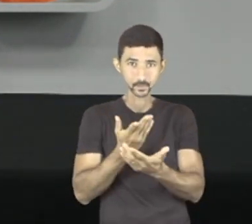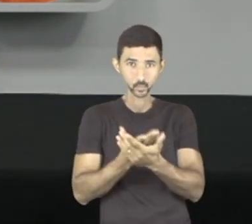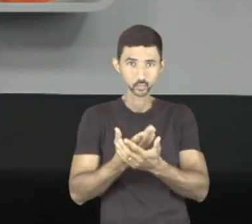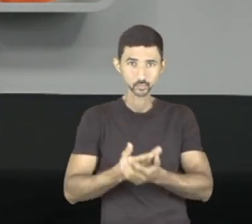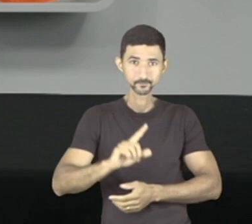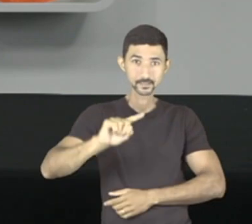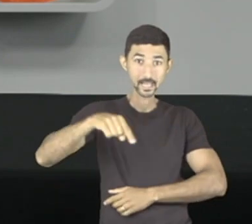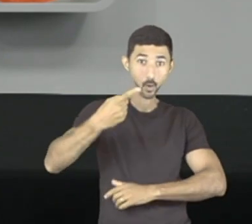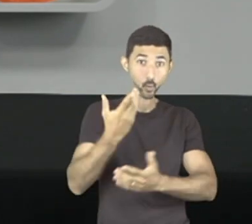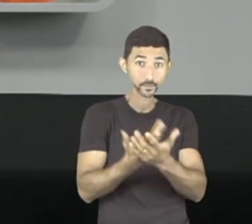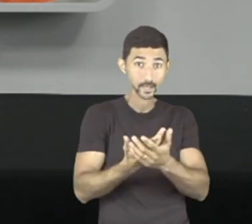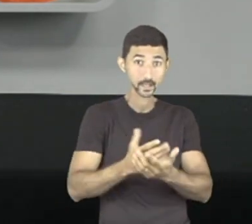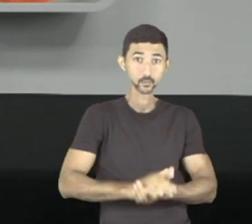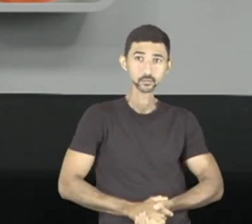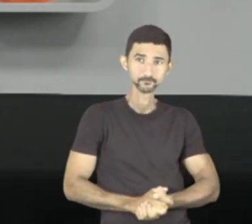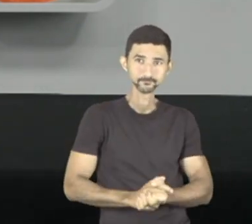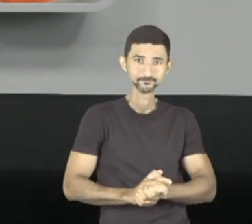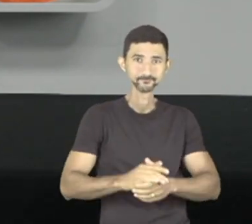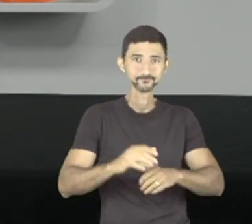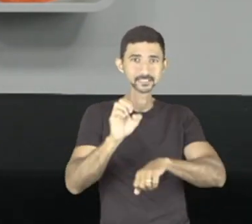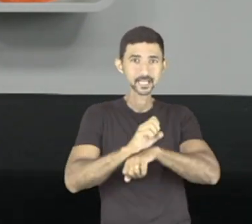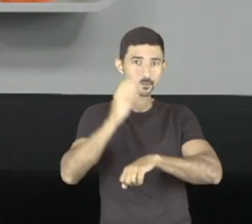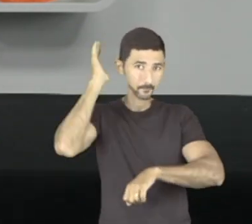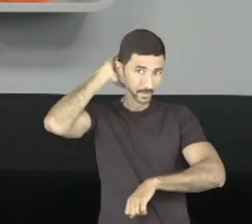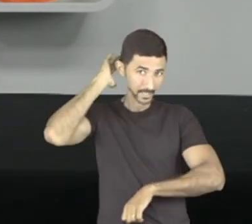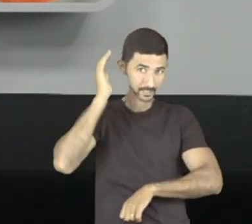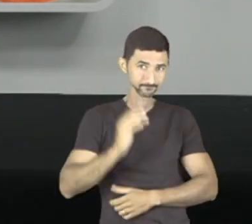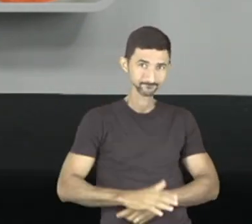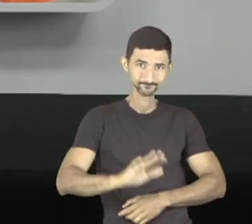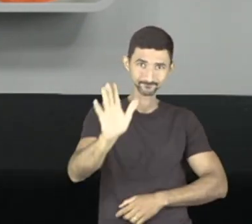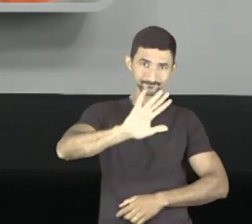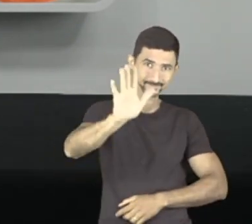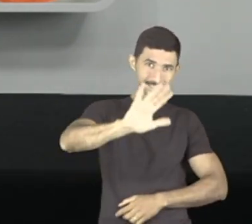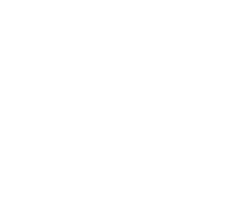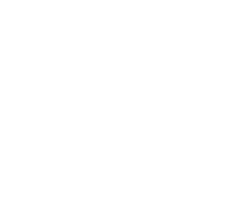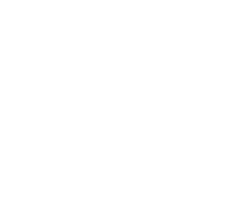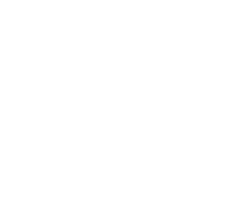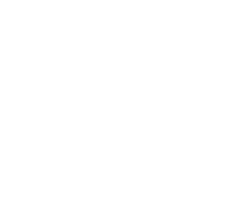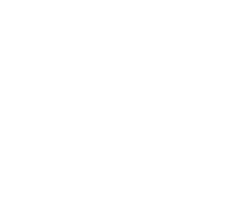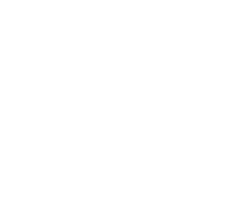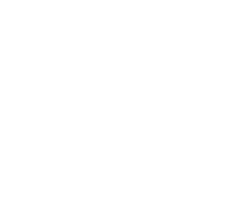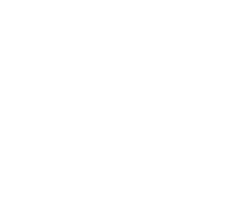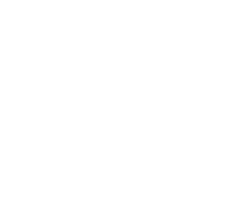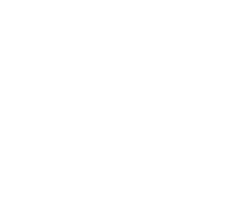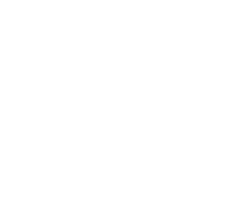estudando. Até a nossa próxima aula sobre o Pará, pessoal. Tchau!